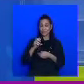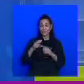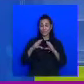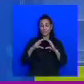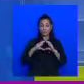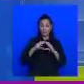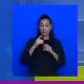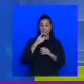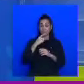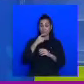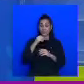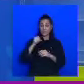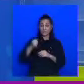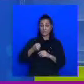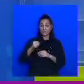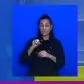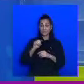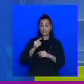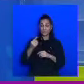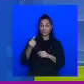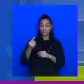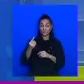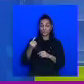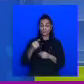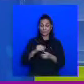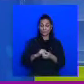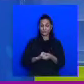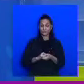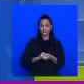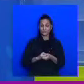01. Vermelha, 01.